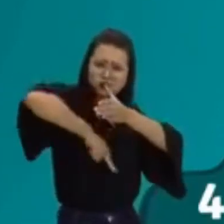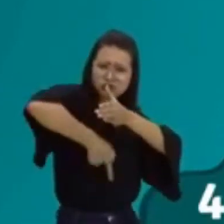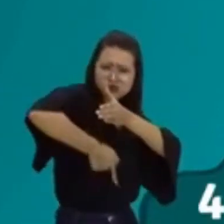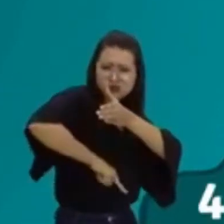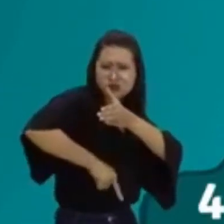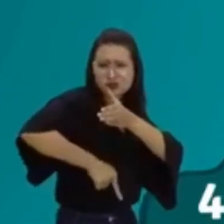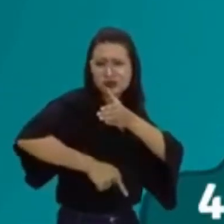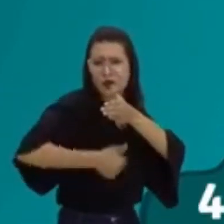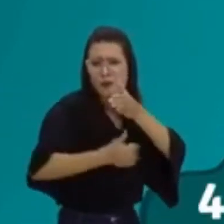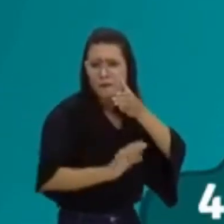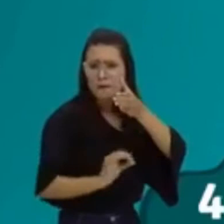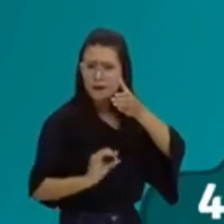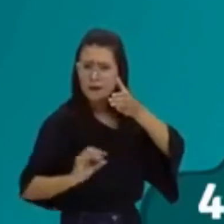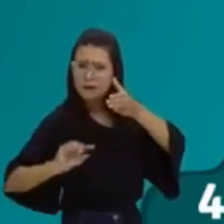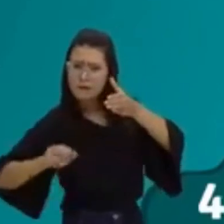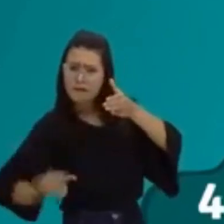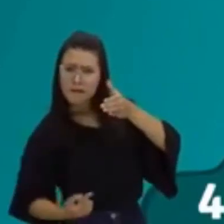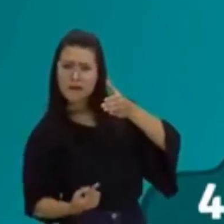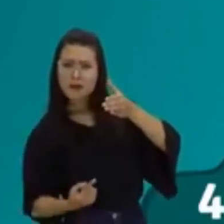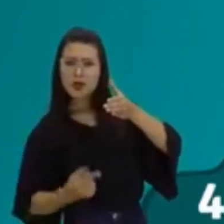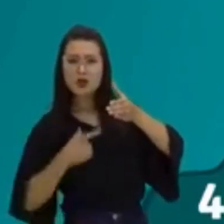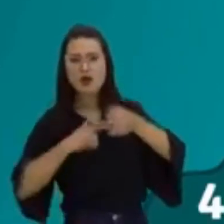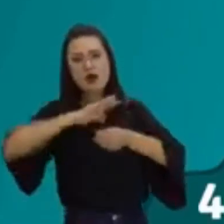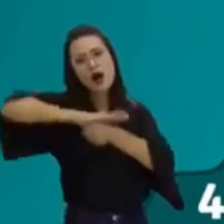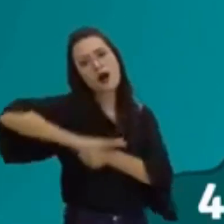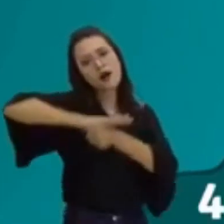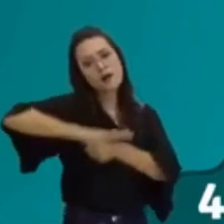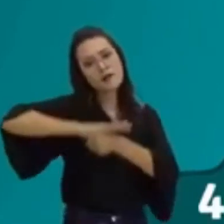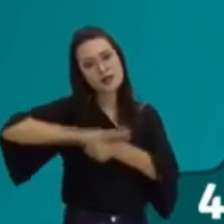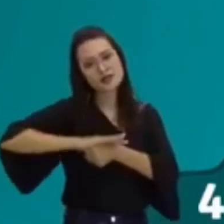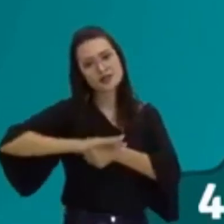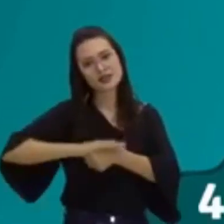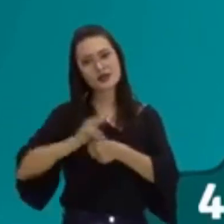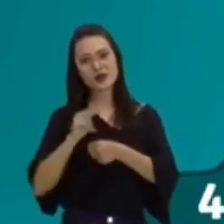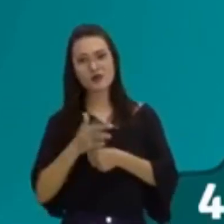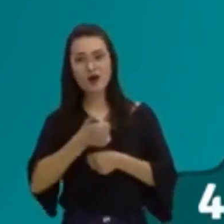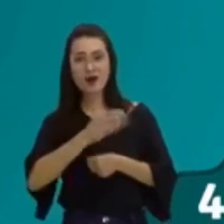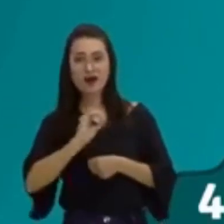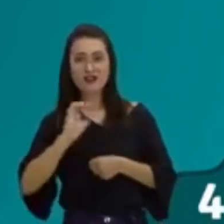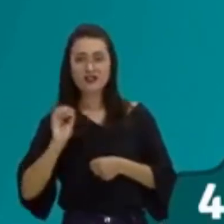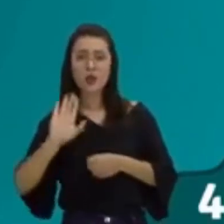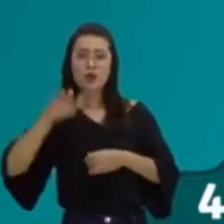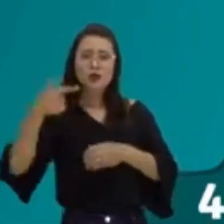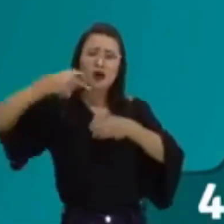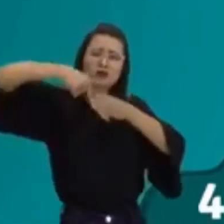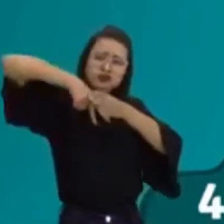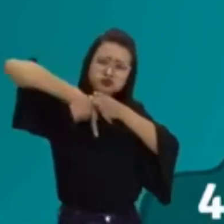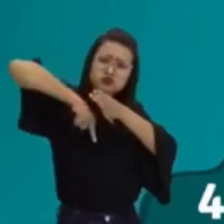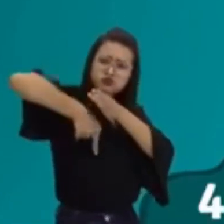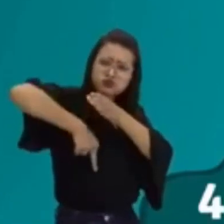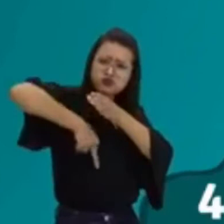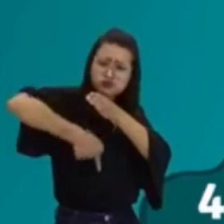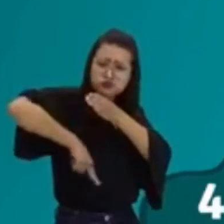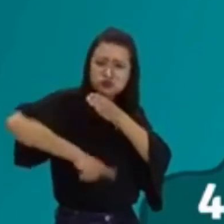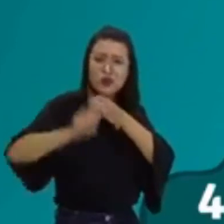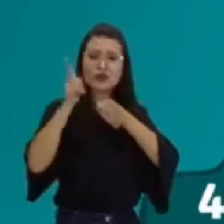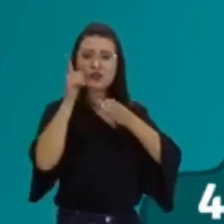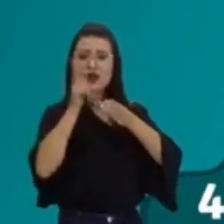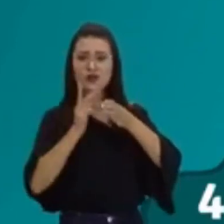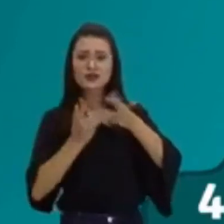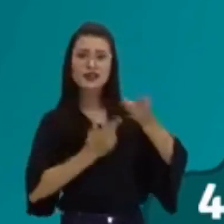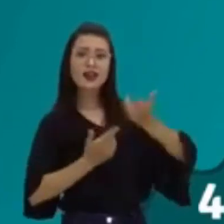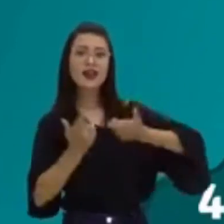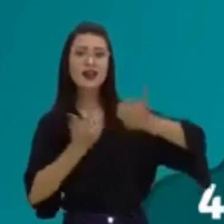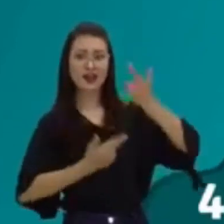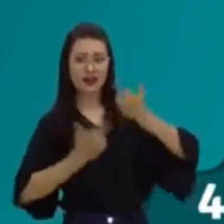mergulhar 1.000 metros, a pressão passará a ser de 100. Quanto mais profundo você estiver em